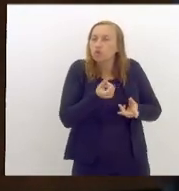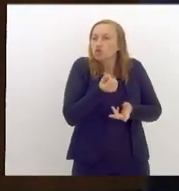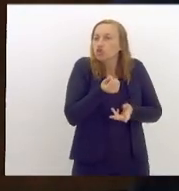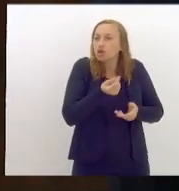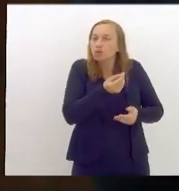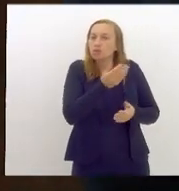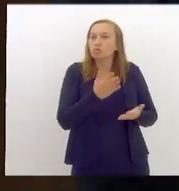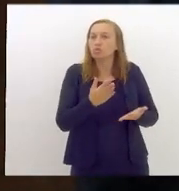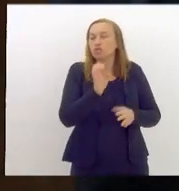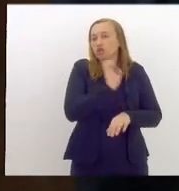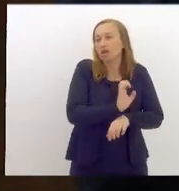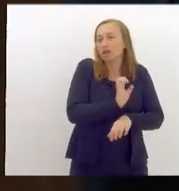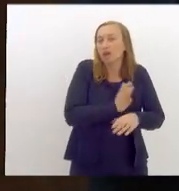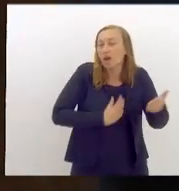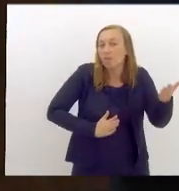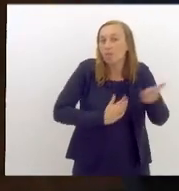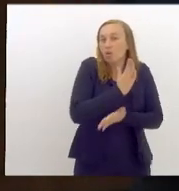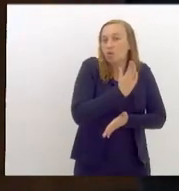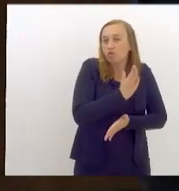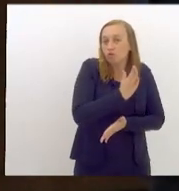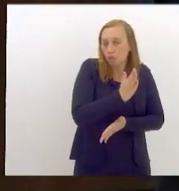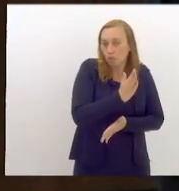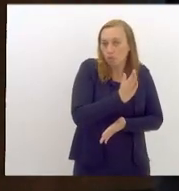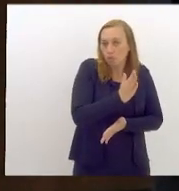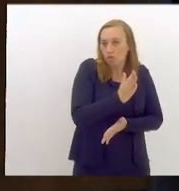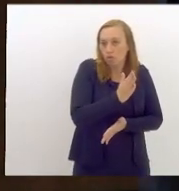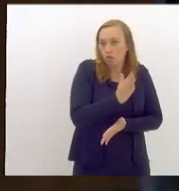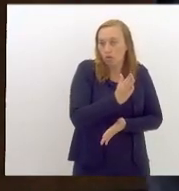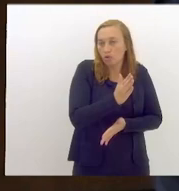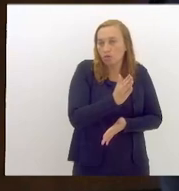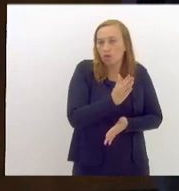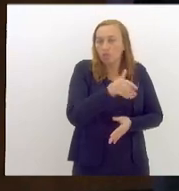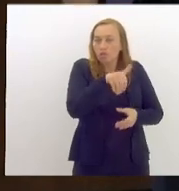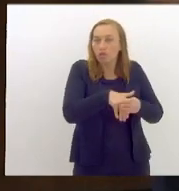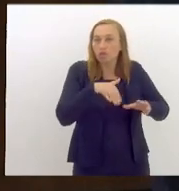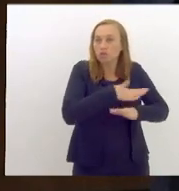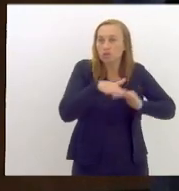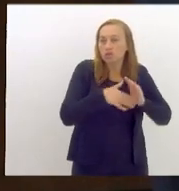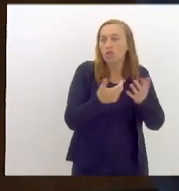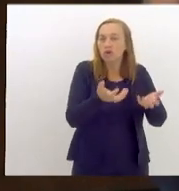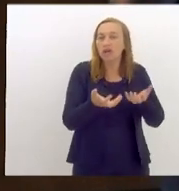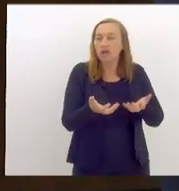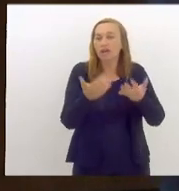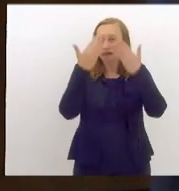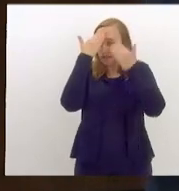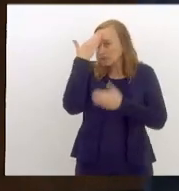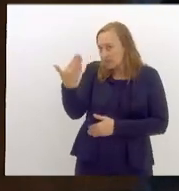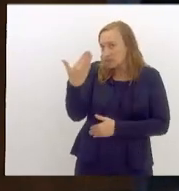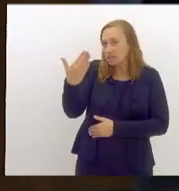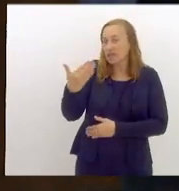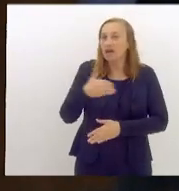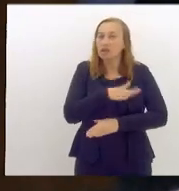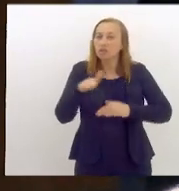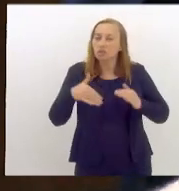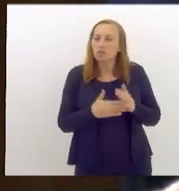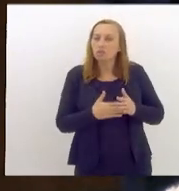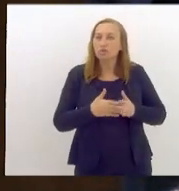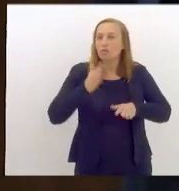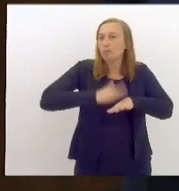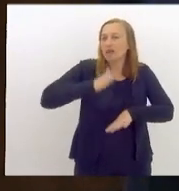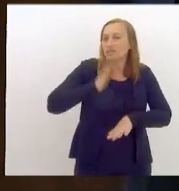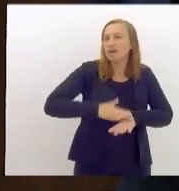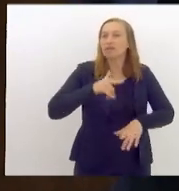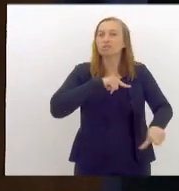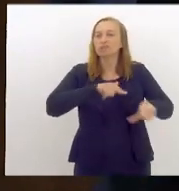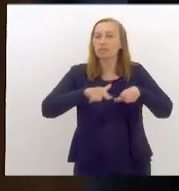aprovou por unanimidade as contas do governador quero agradecer a bancada e dizer que cada vez mais vamos